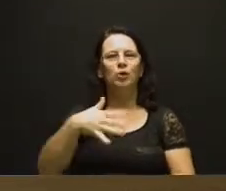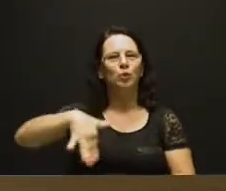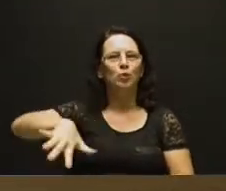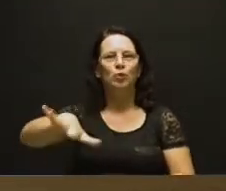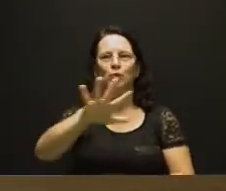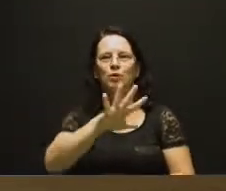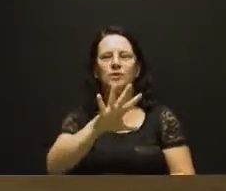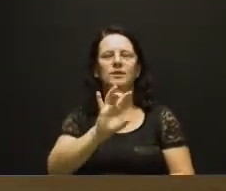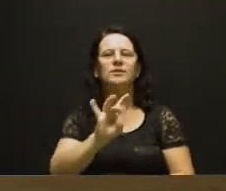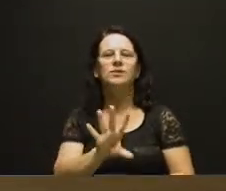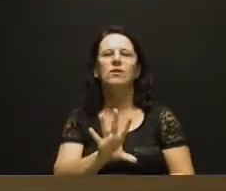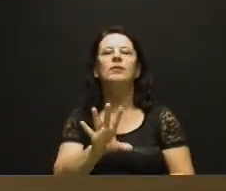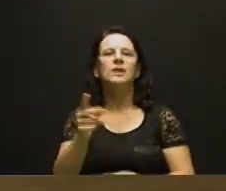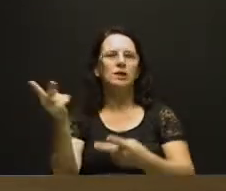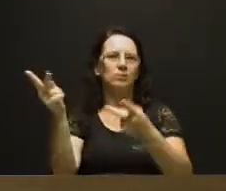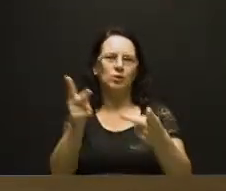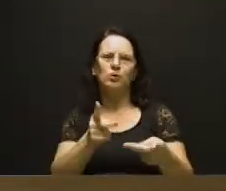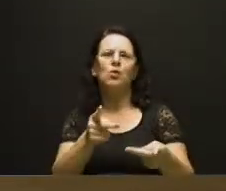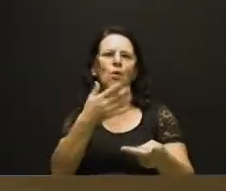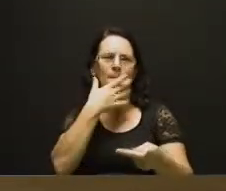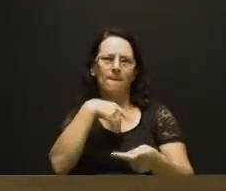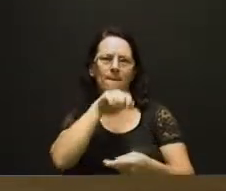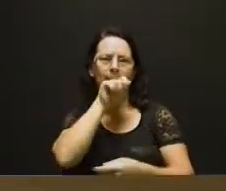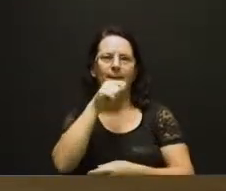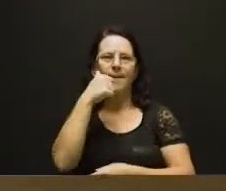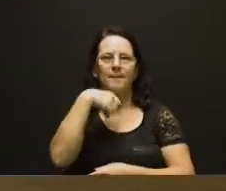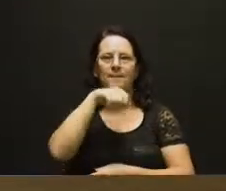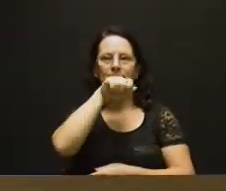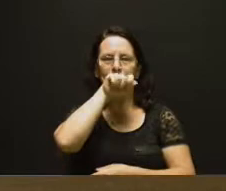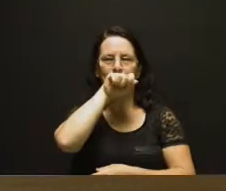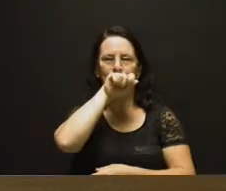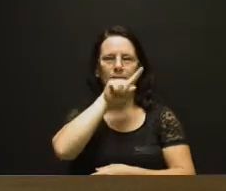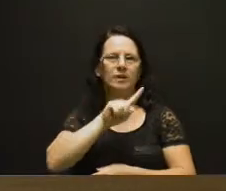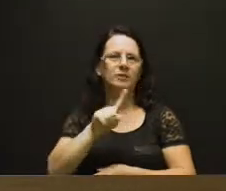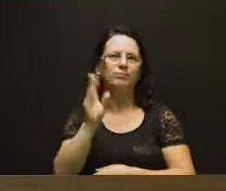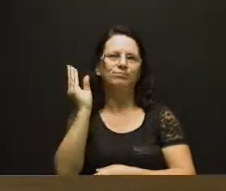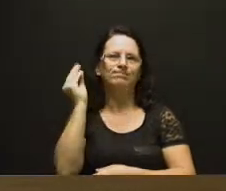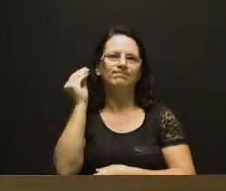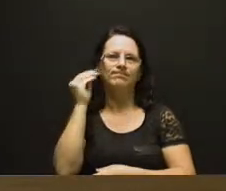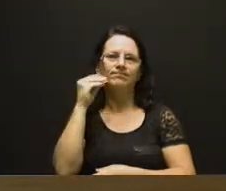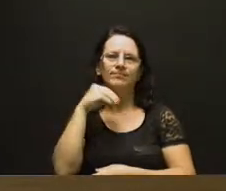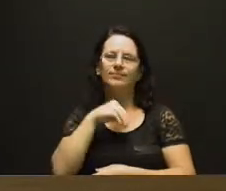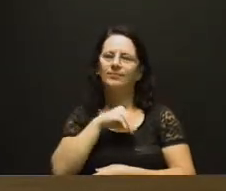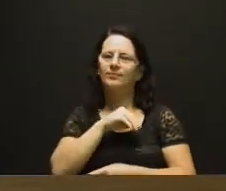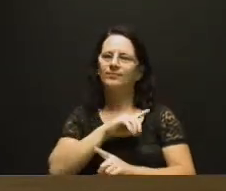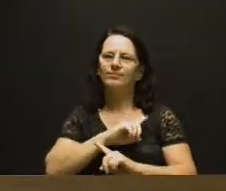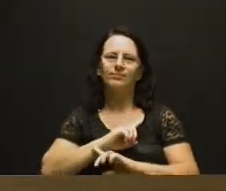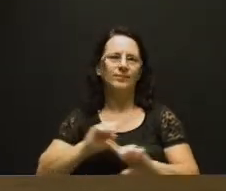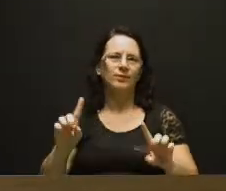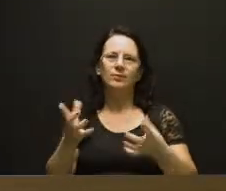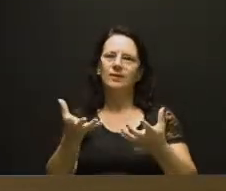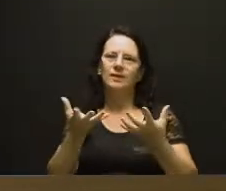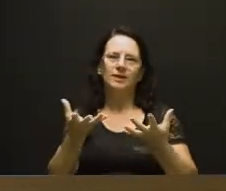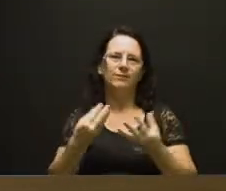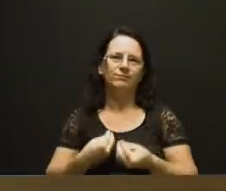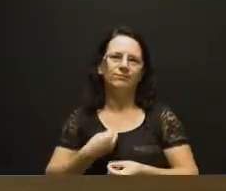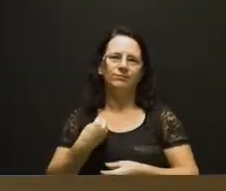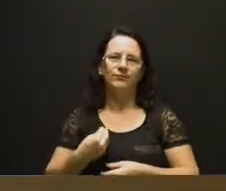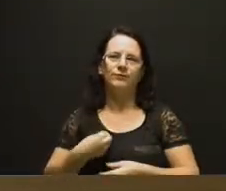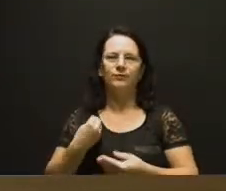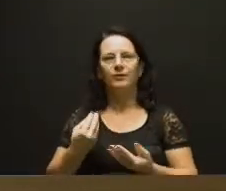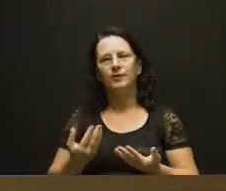não só os que estão aqui presente pai e mãe são tranqüilizados não queriam tá vivendo isso